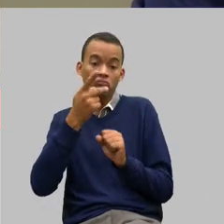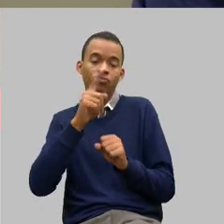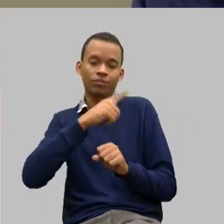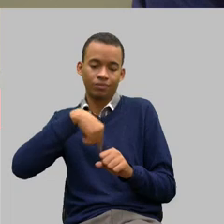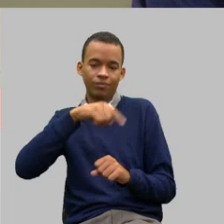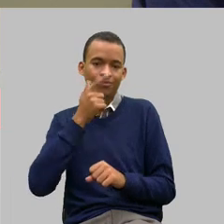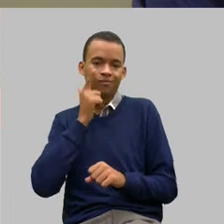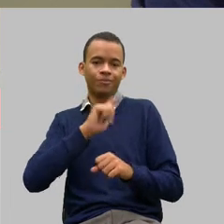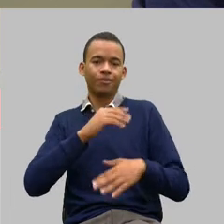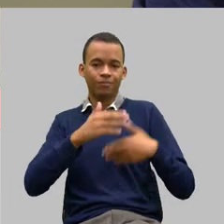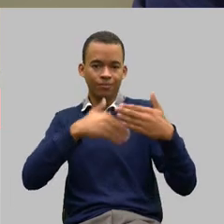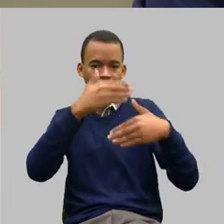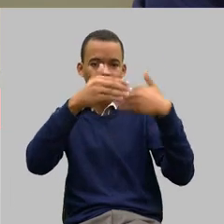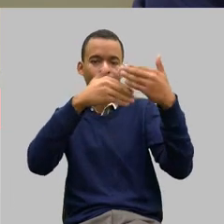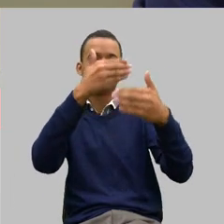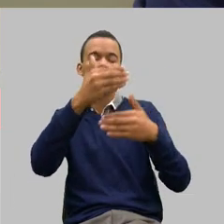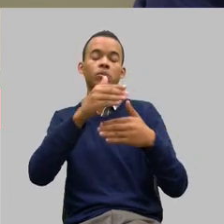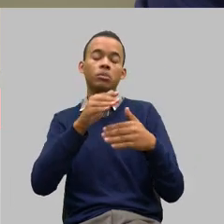certo